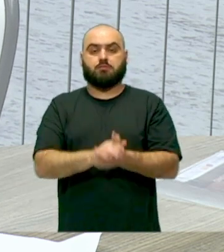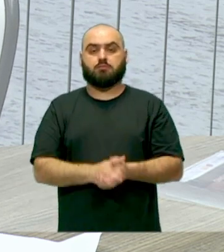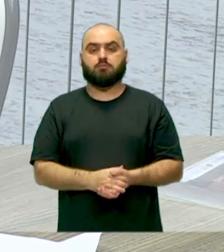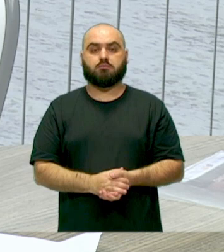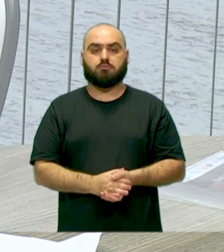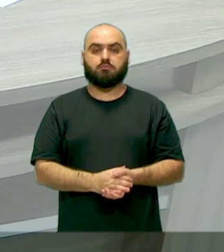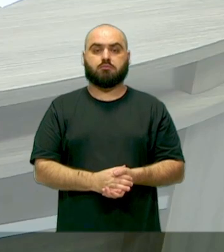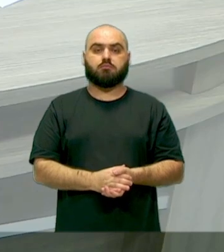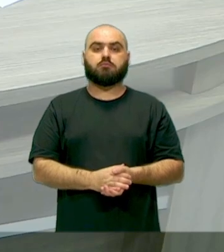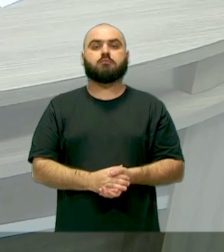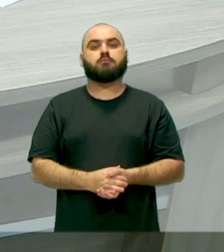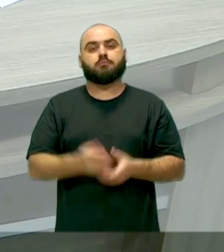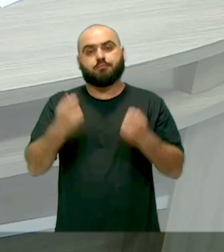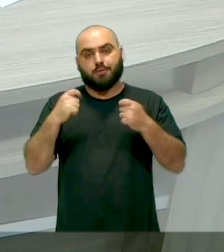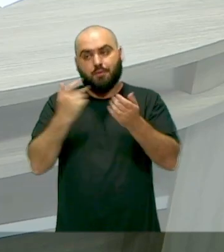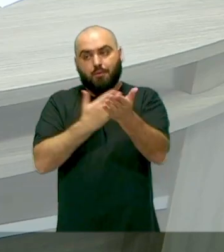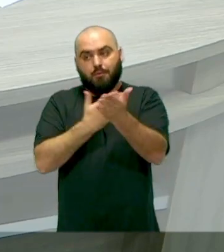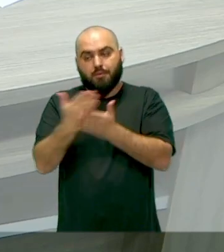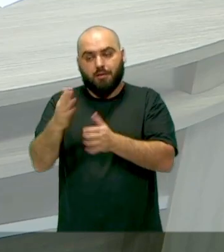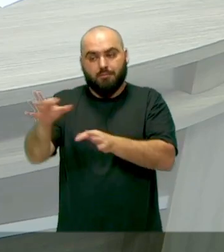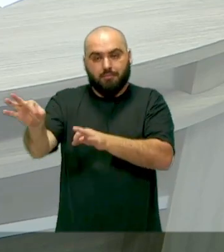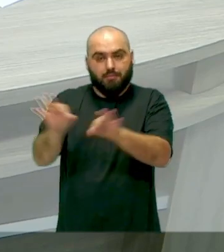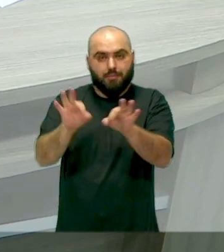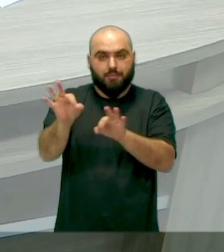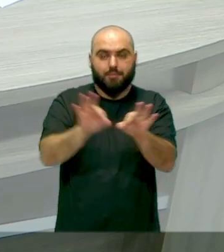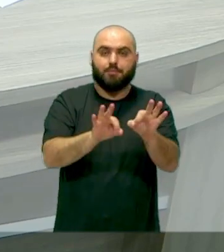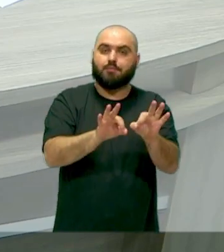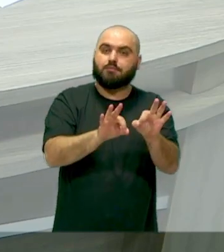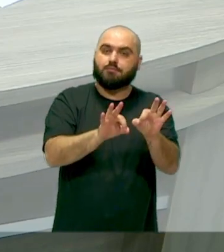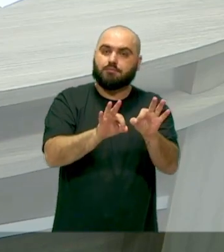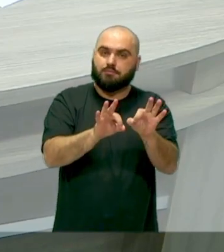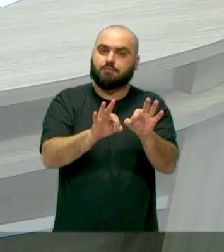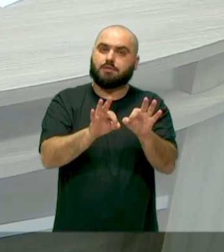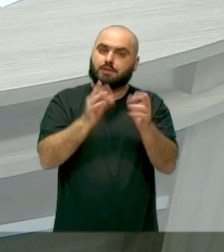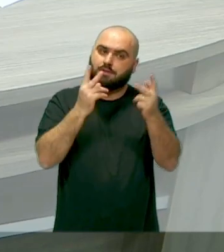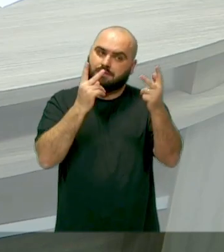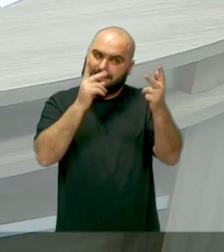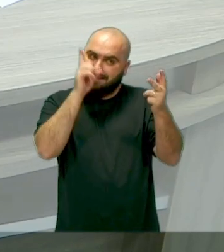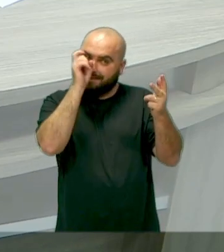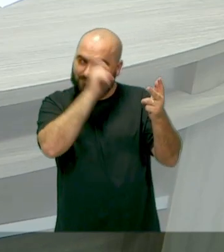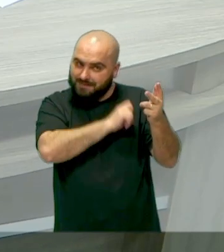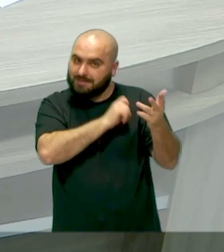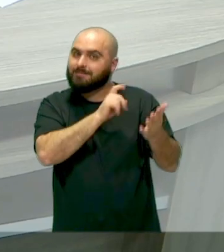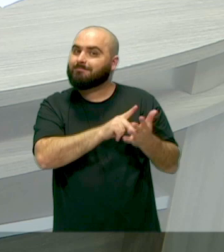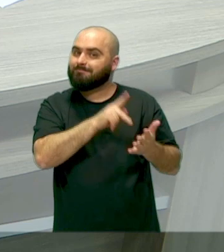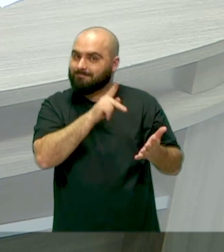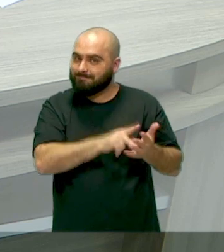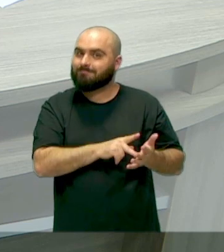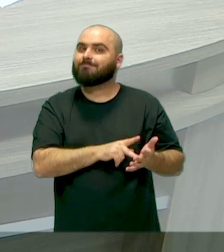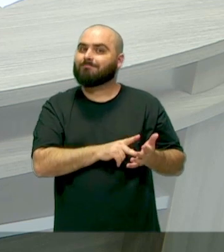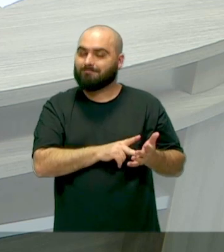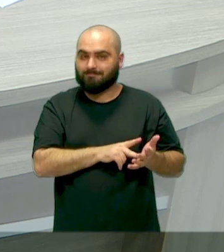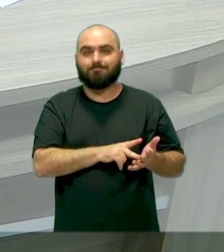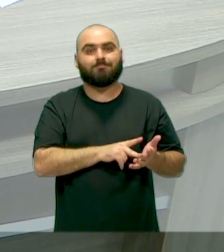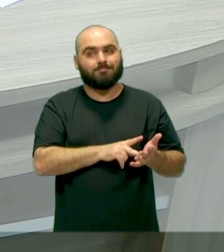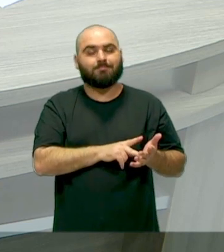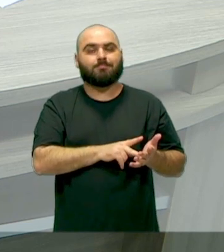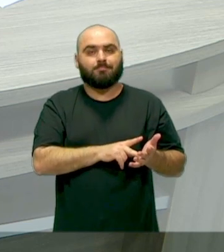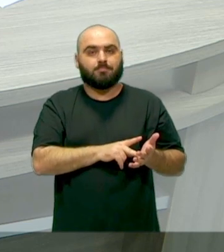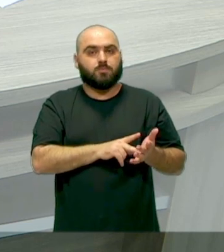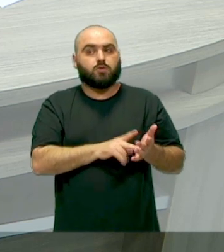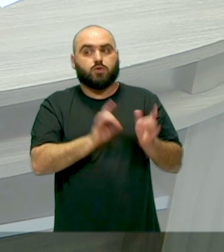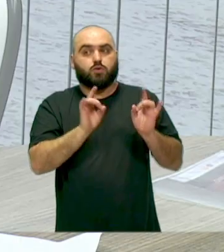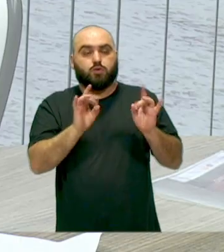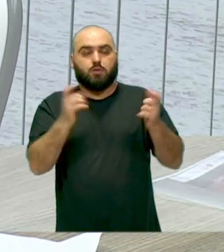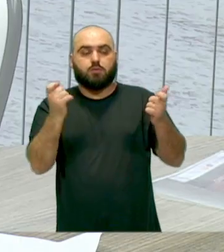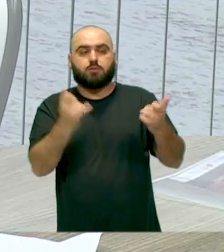Tivemos que começar a elaborar um plano, tivemos que começar... E como foi difícil. Tá? Eu só te